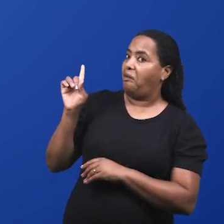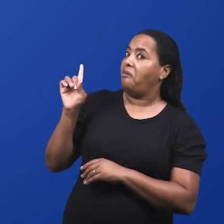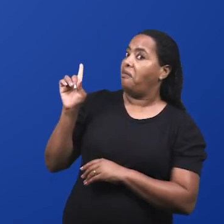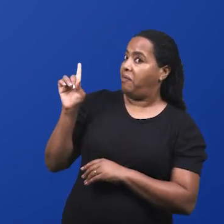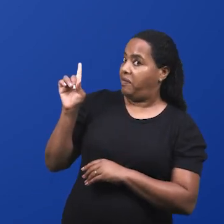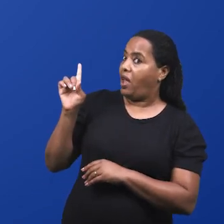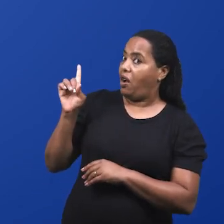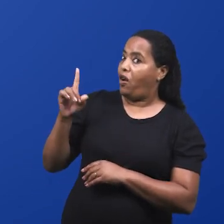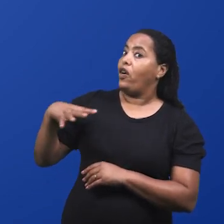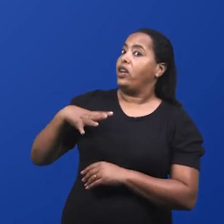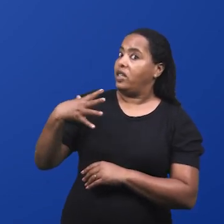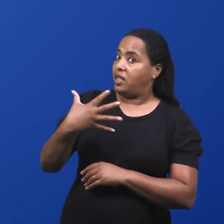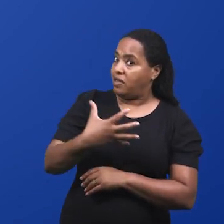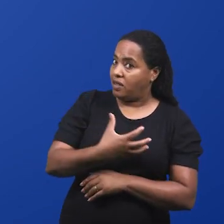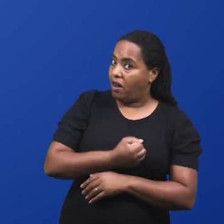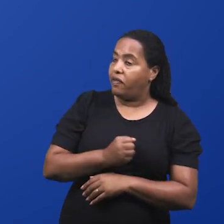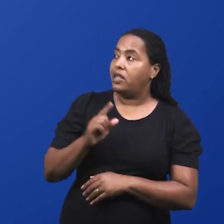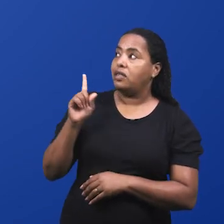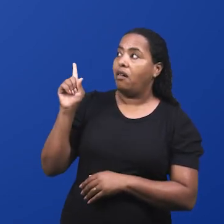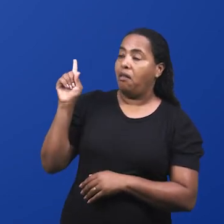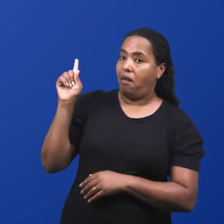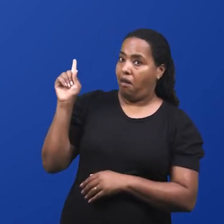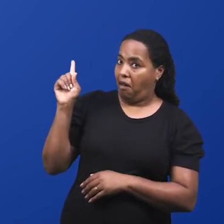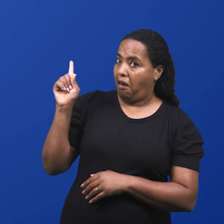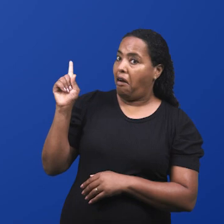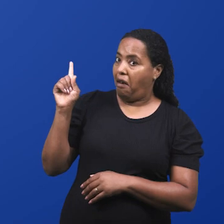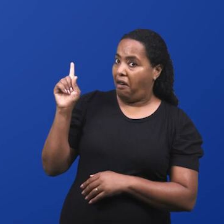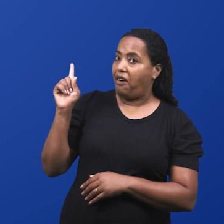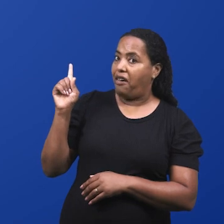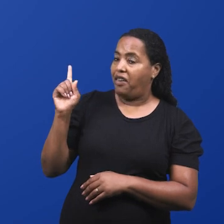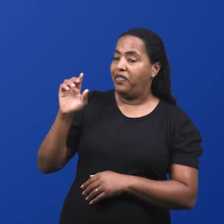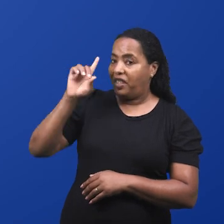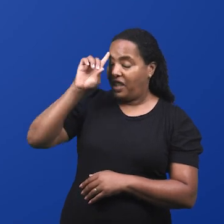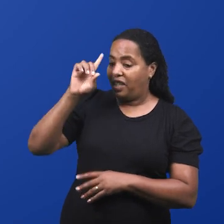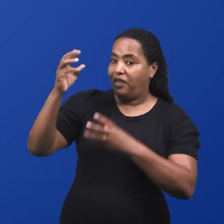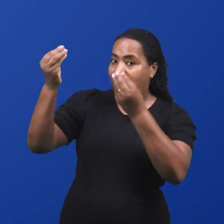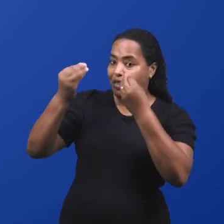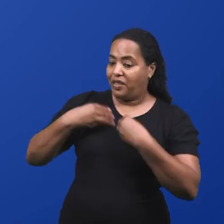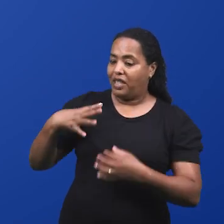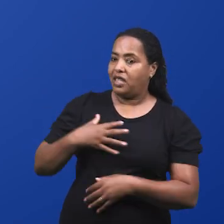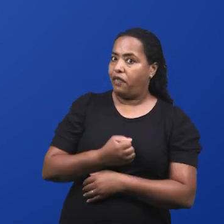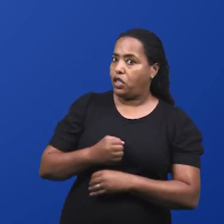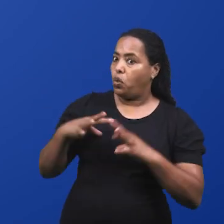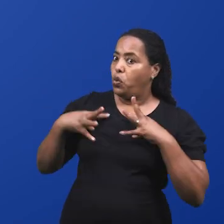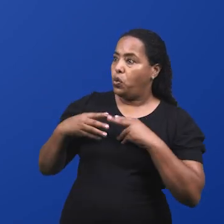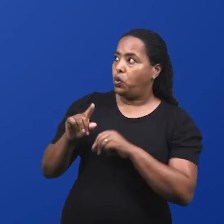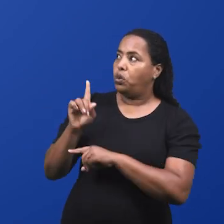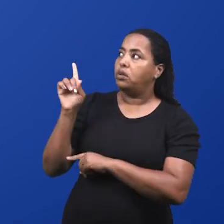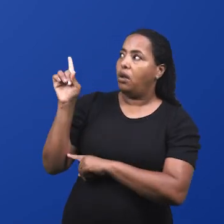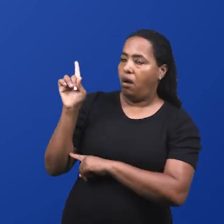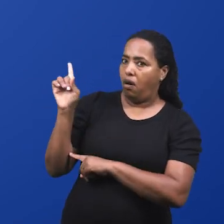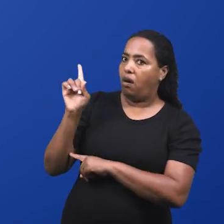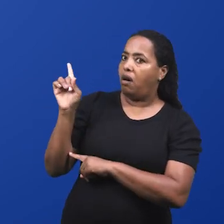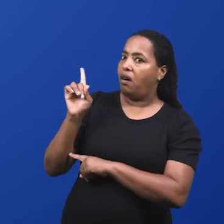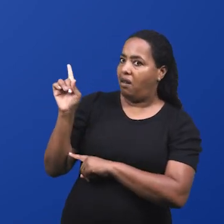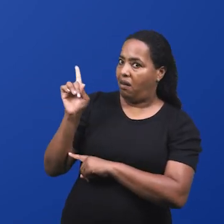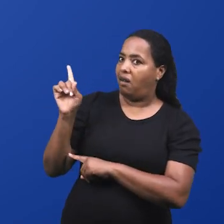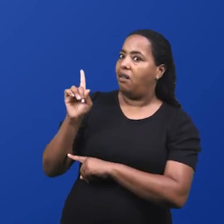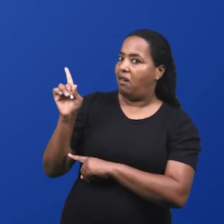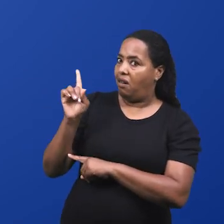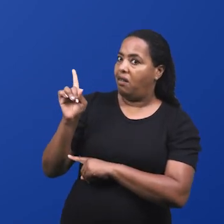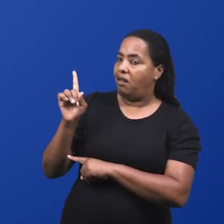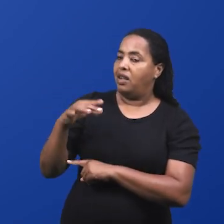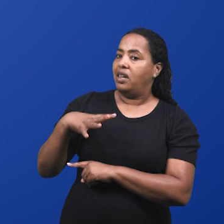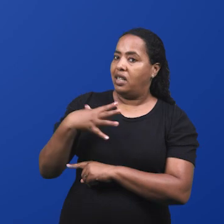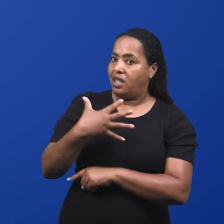ó, salvação. Eu tô botando aqui o Deus no processo da salvação, que tá tudo aqui, ó. Processo da